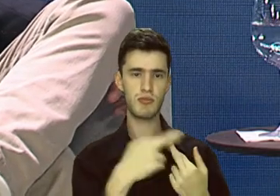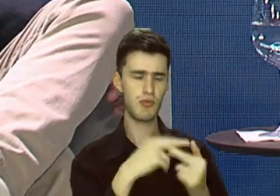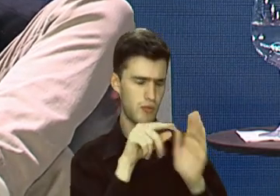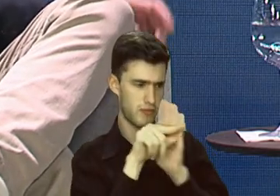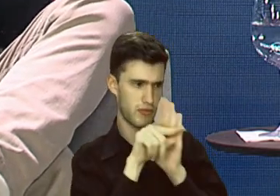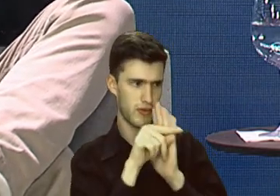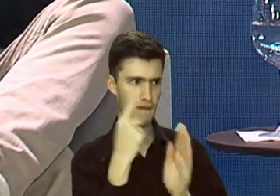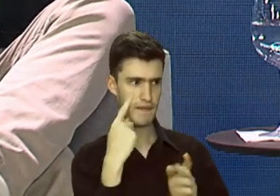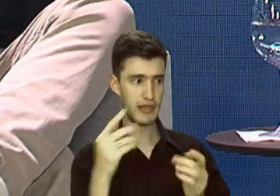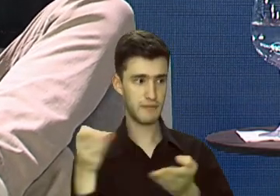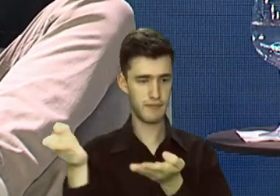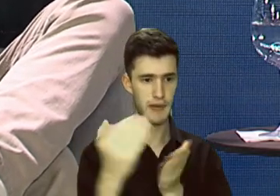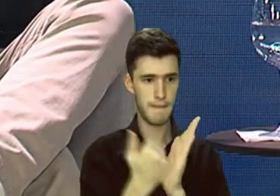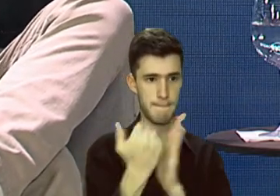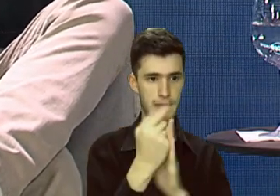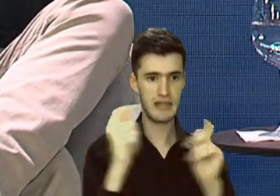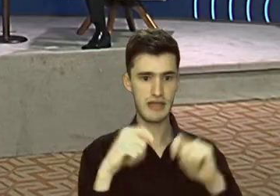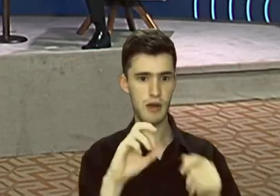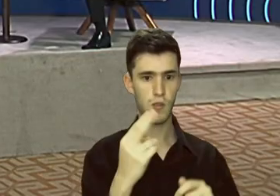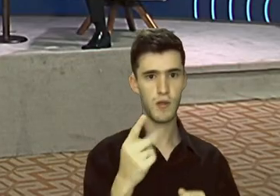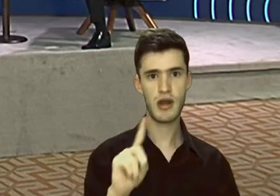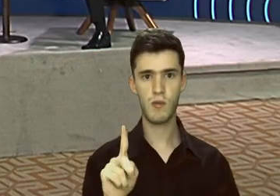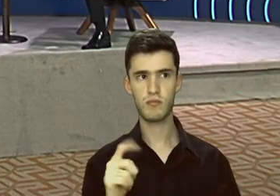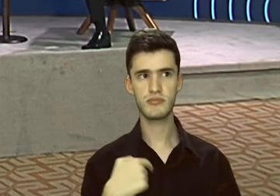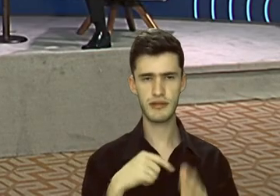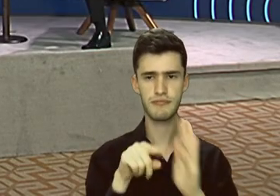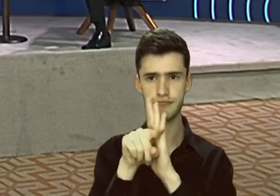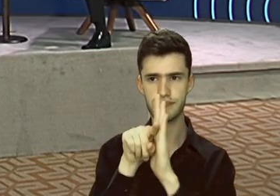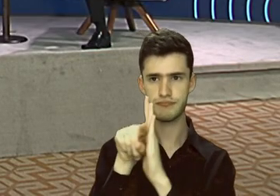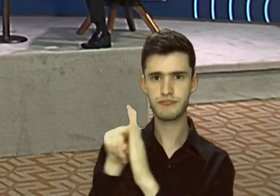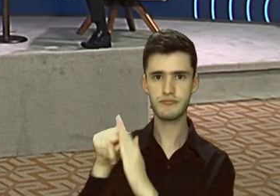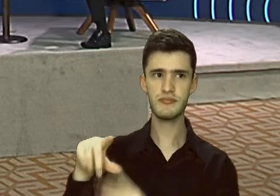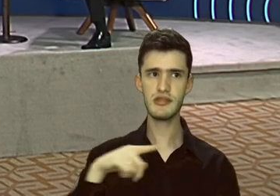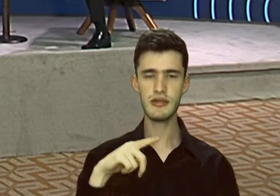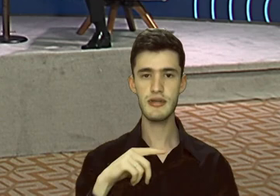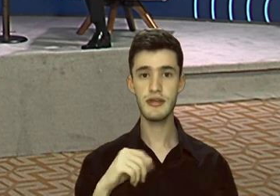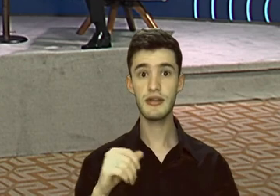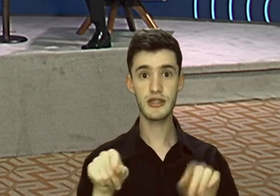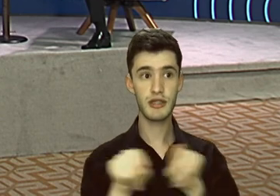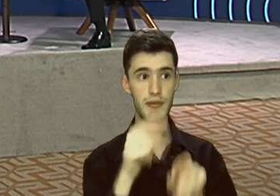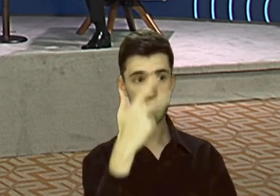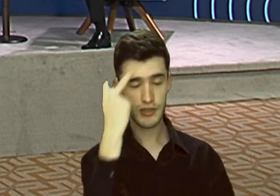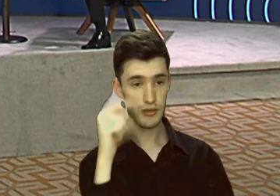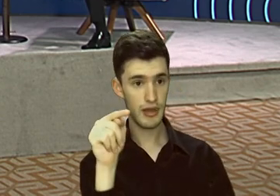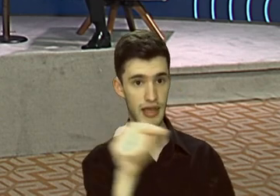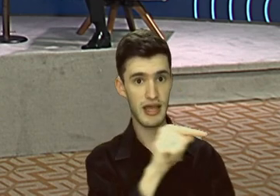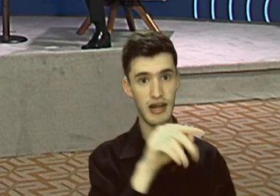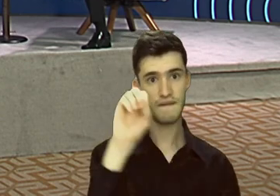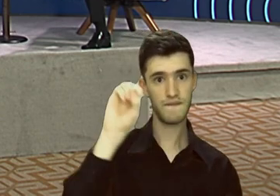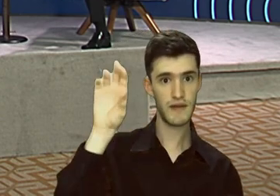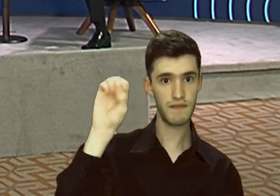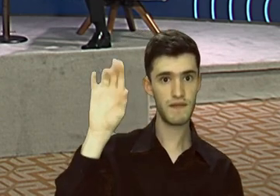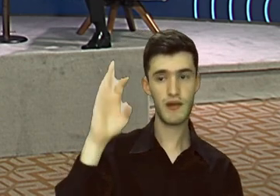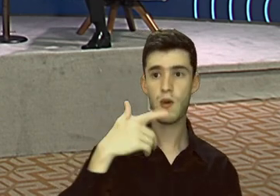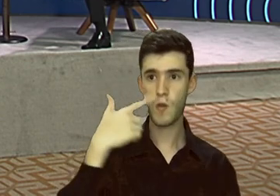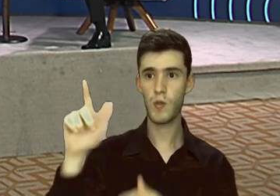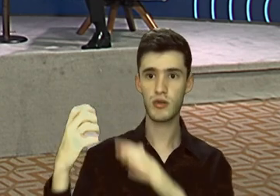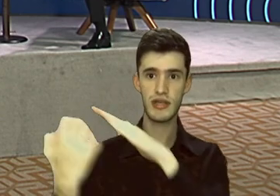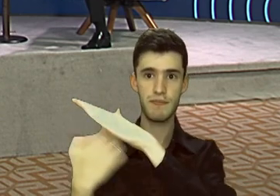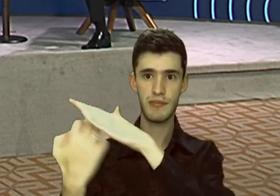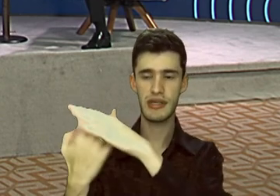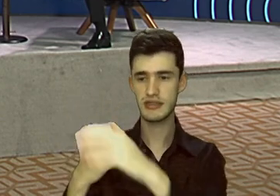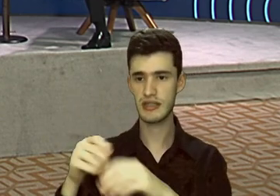qualificados acho que o momento é bom e para as pessoas que saíram e foram trabalhar eh remotamente principalmente existe a falta do